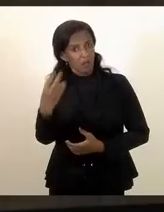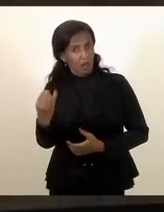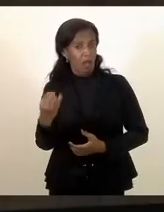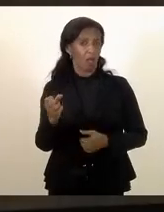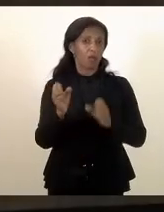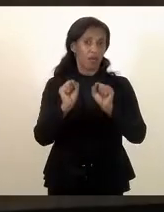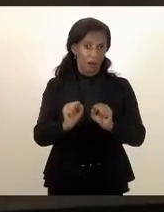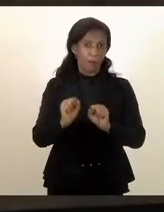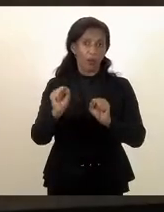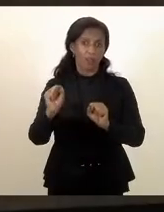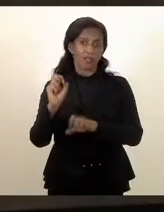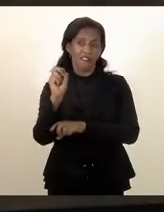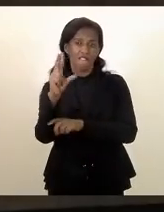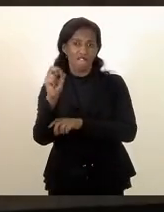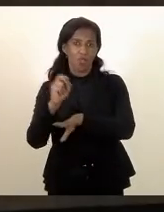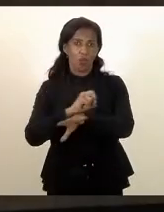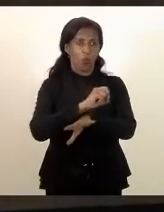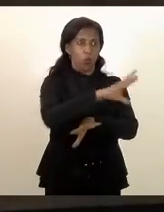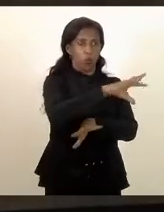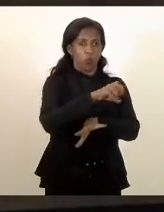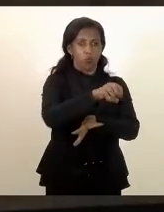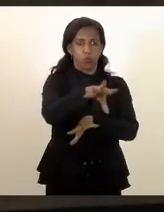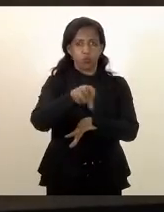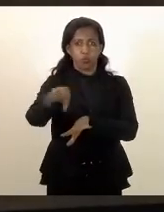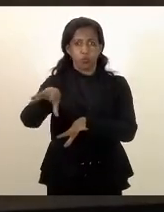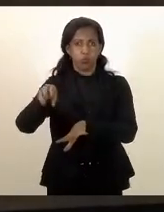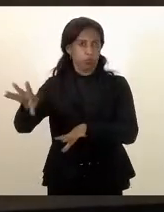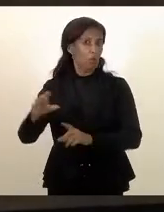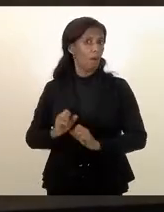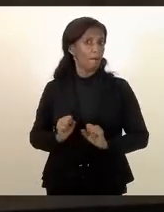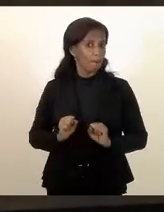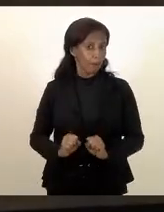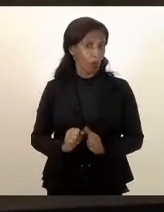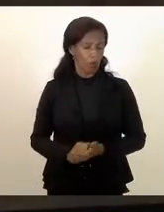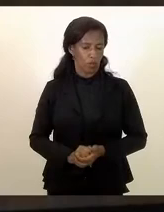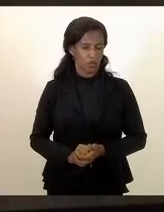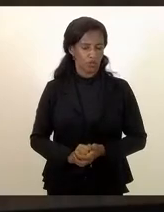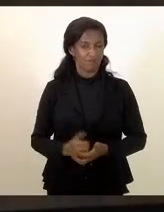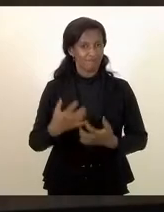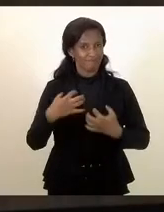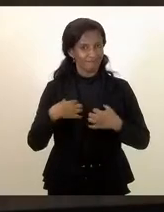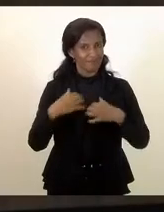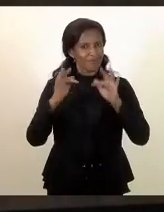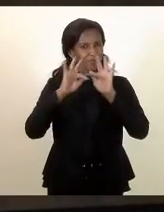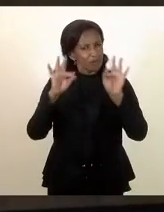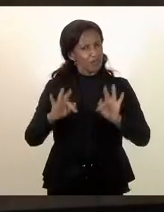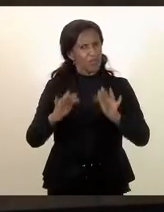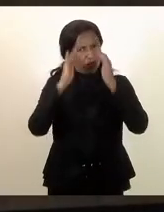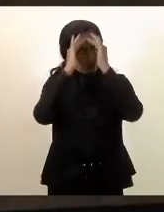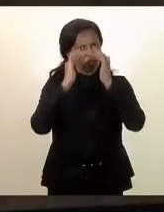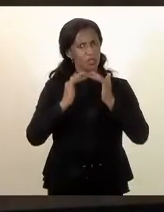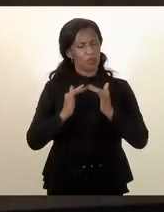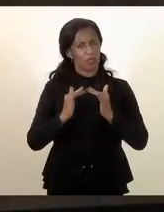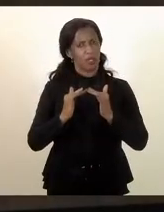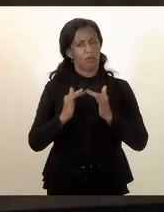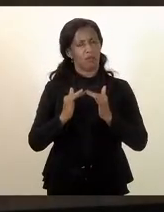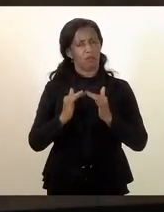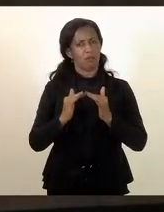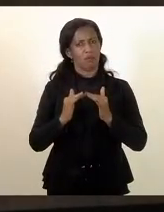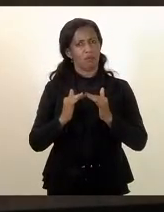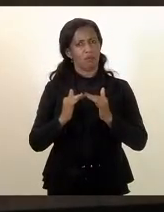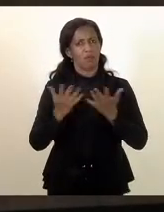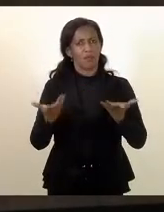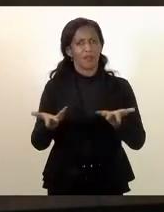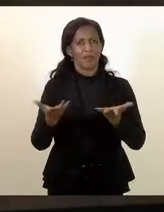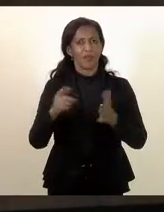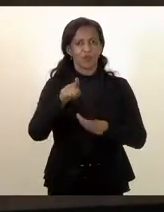contaminar outras pessoas agora o senhor eu fico feliz de saber o respeito que o senhor tem embora o